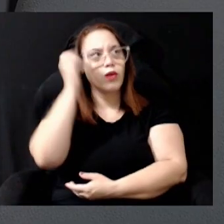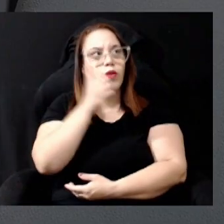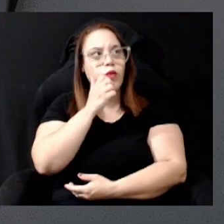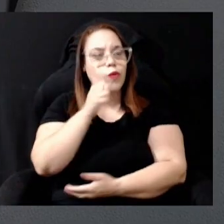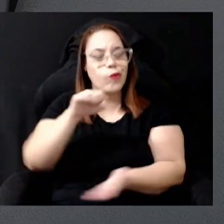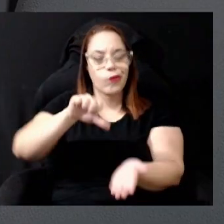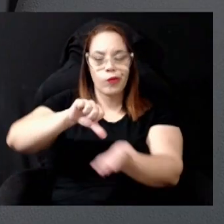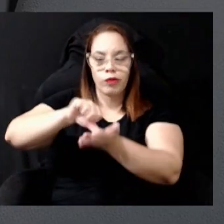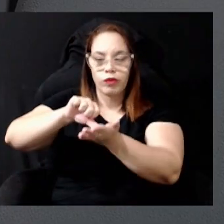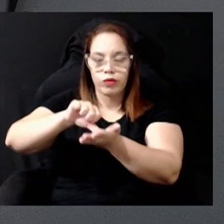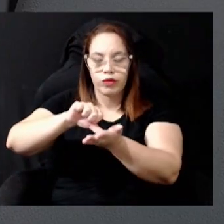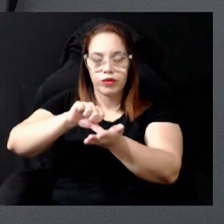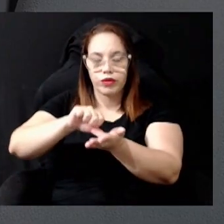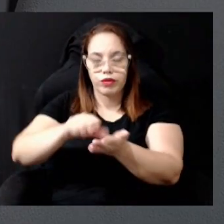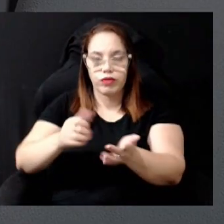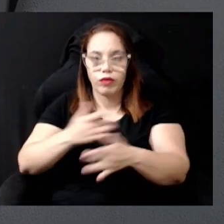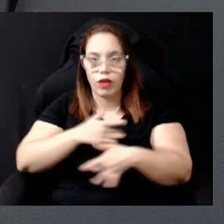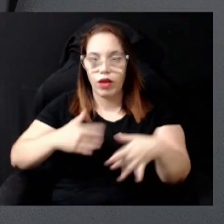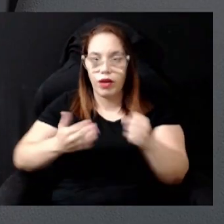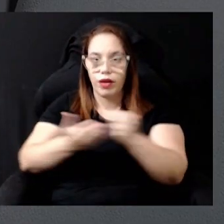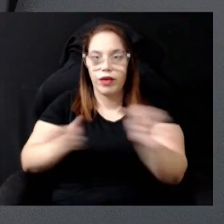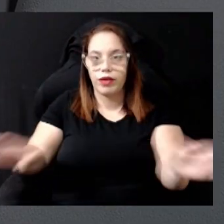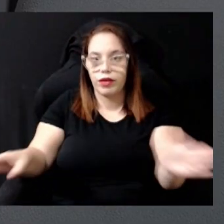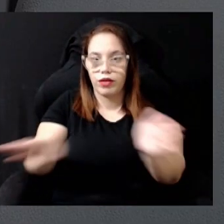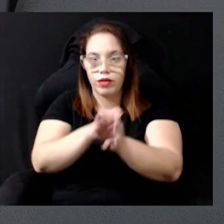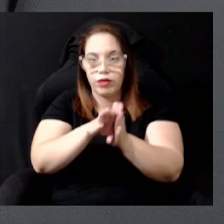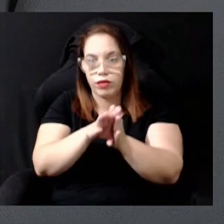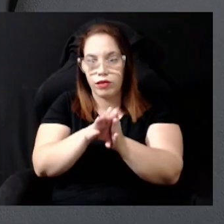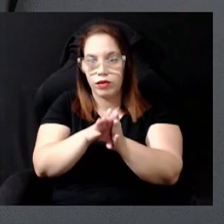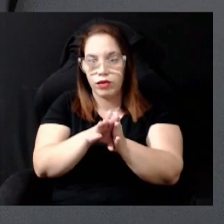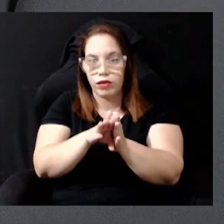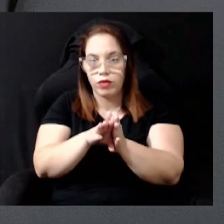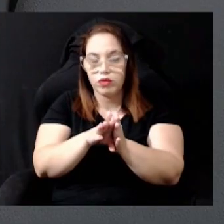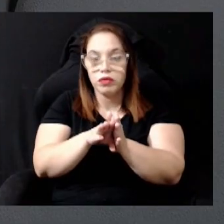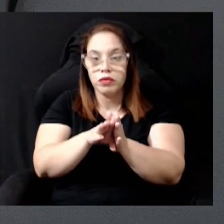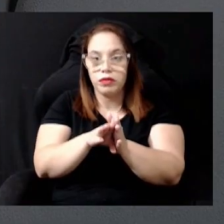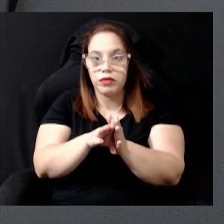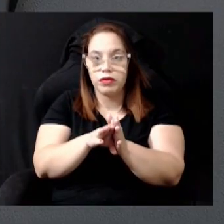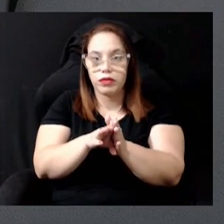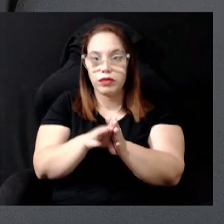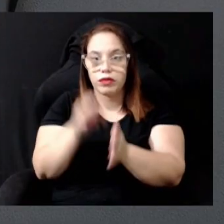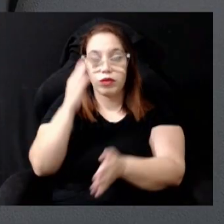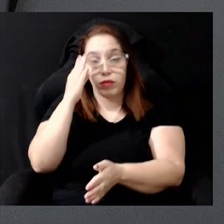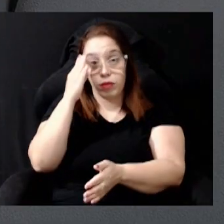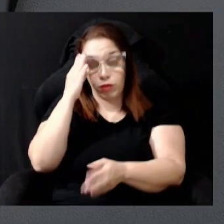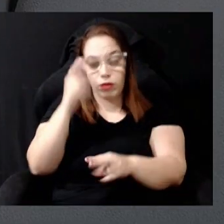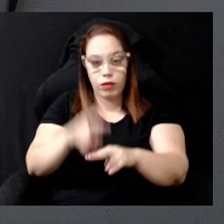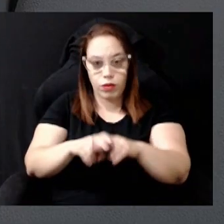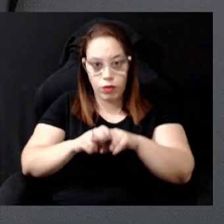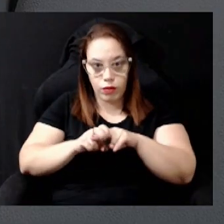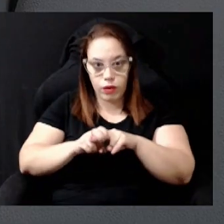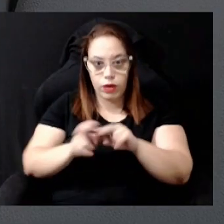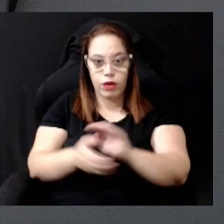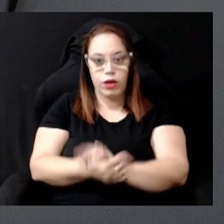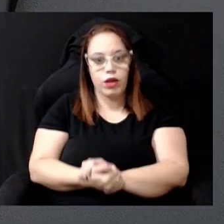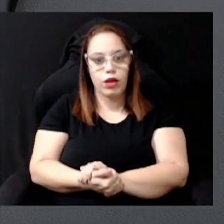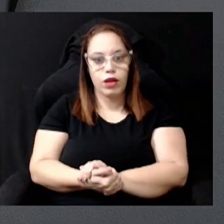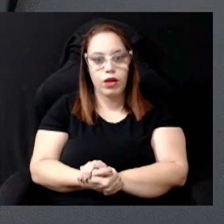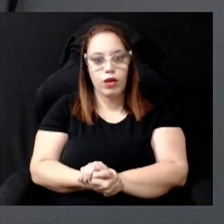são a porta de entrada do Sistema Único de Saúde do nosso município, né? Portanto, foi por essa razão que